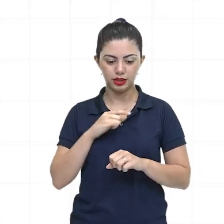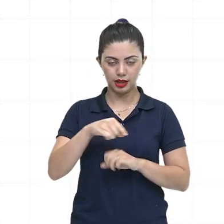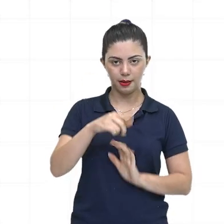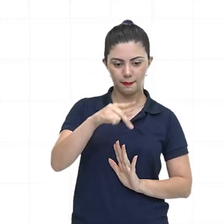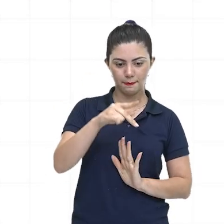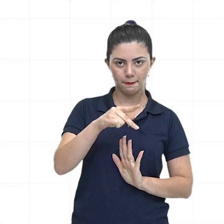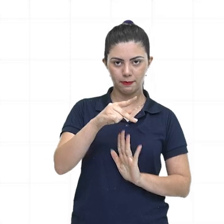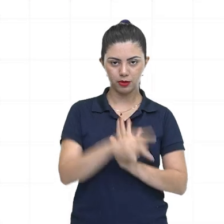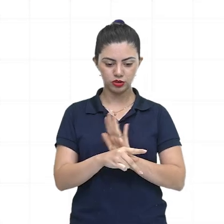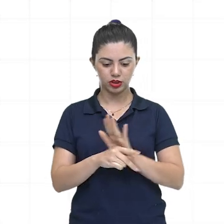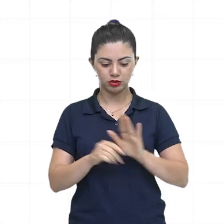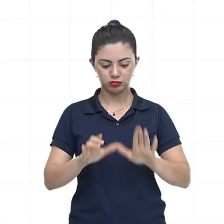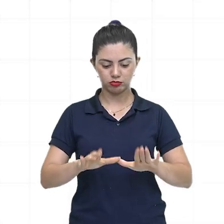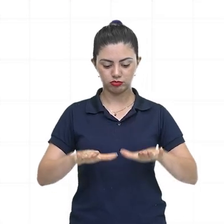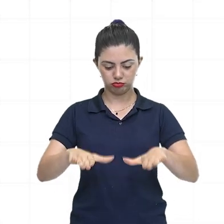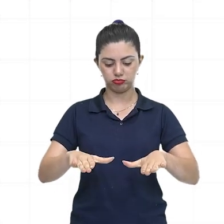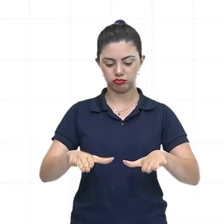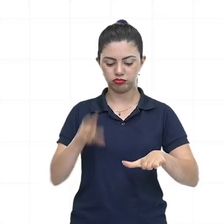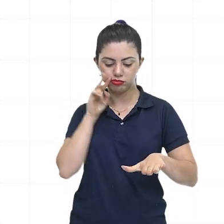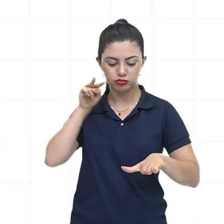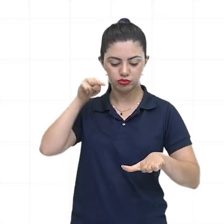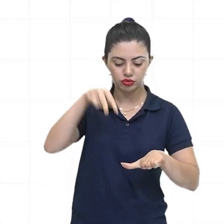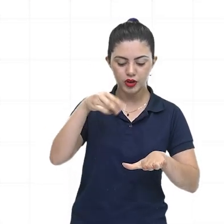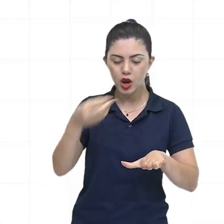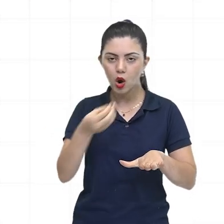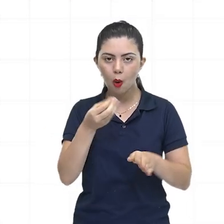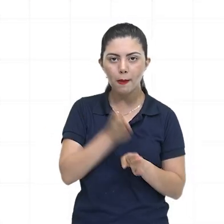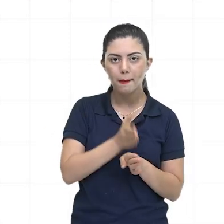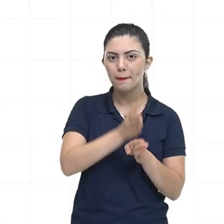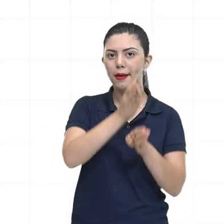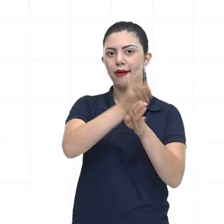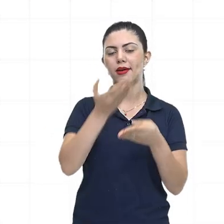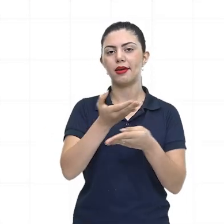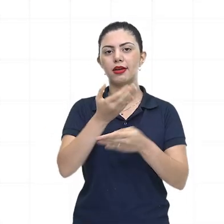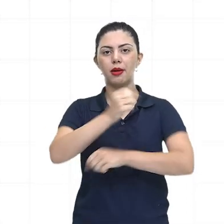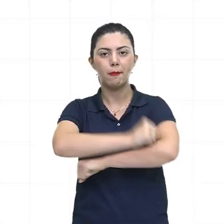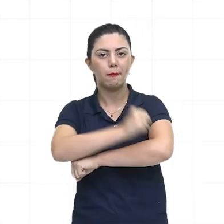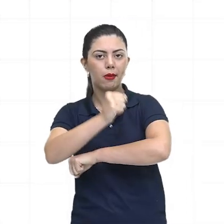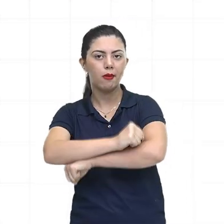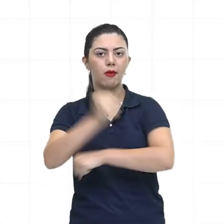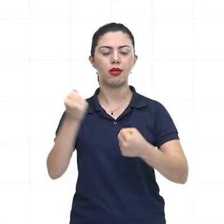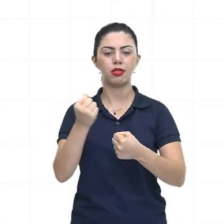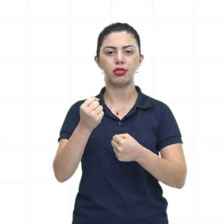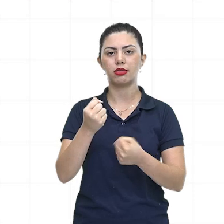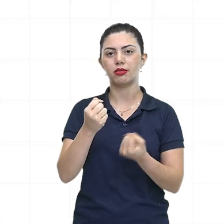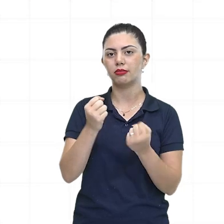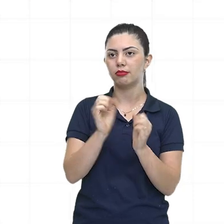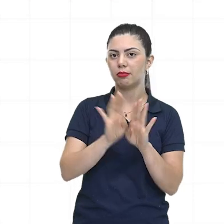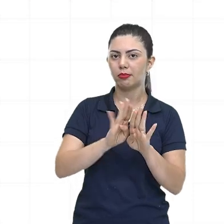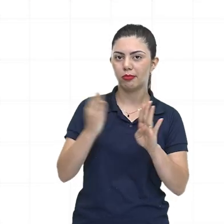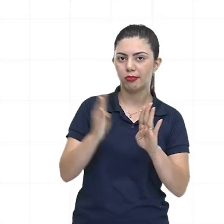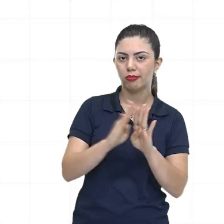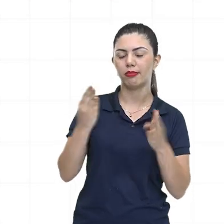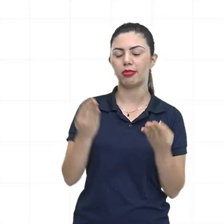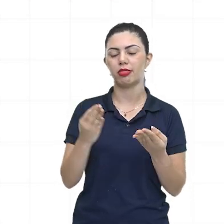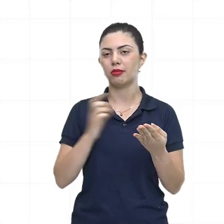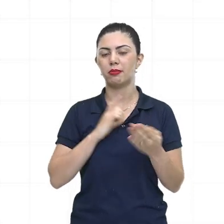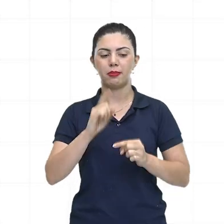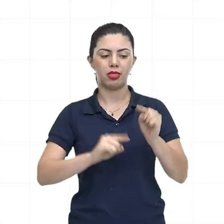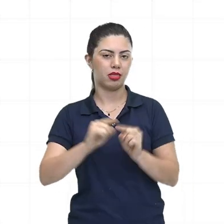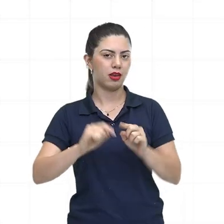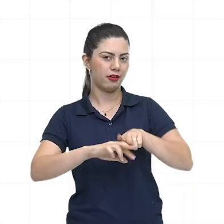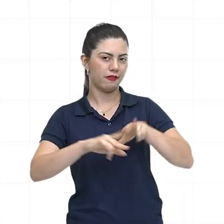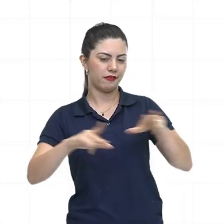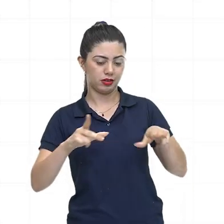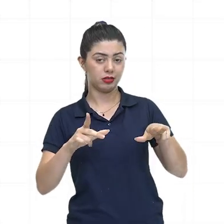baixo, onde vemos a distribuição das paredes, das portas, das janelas, dos móveis e